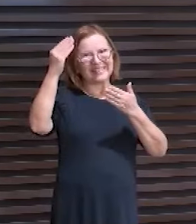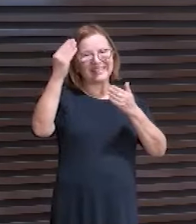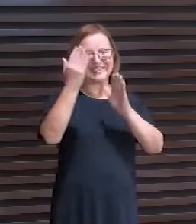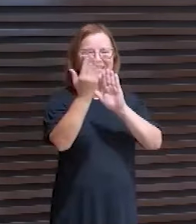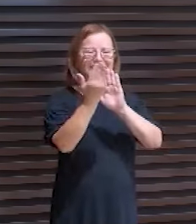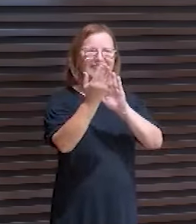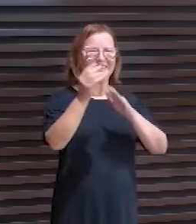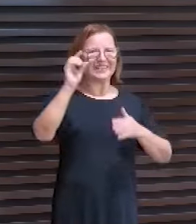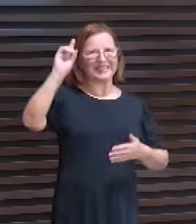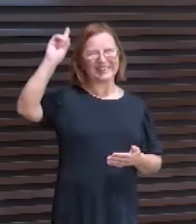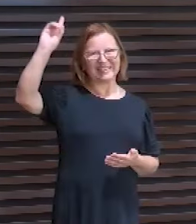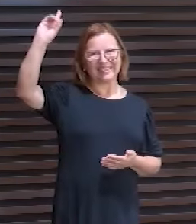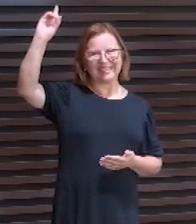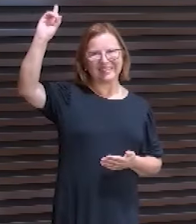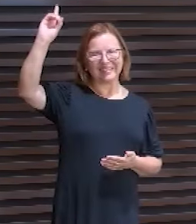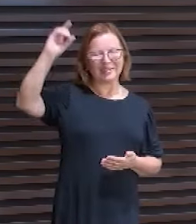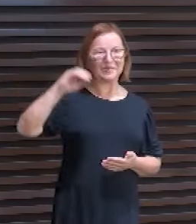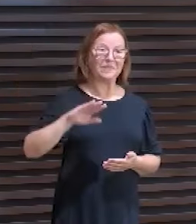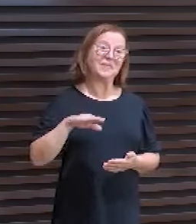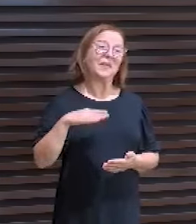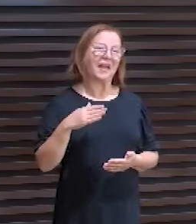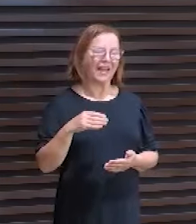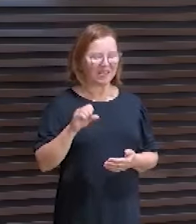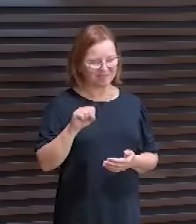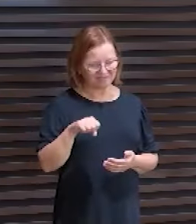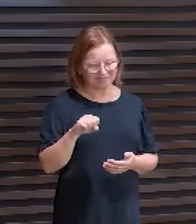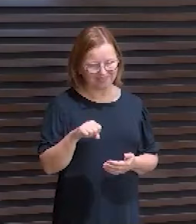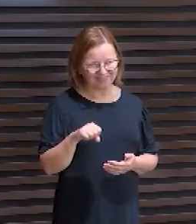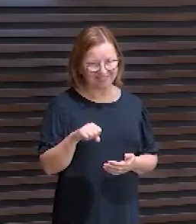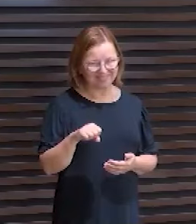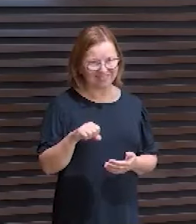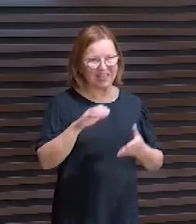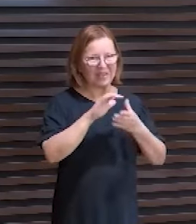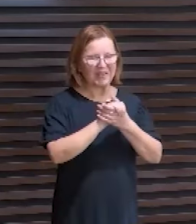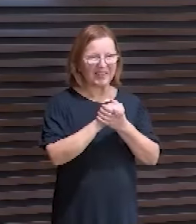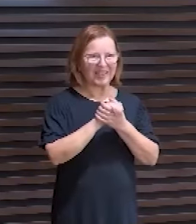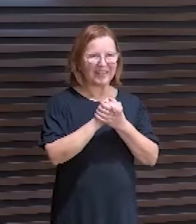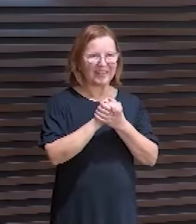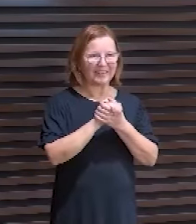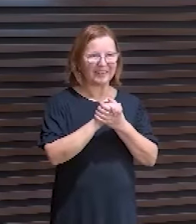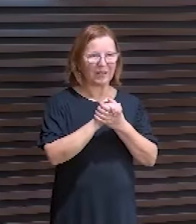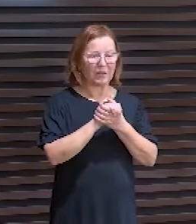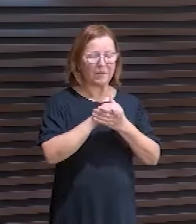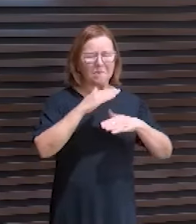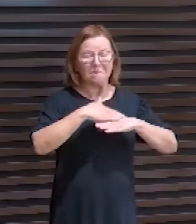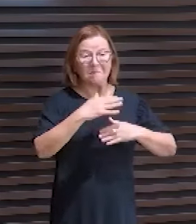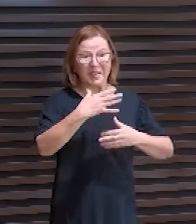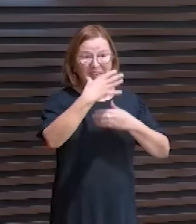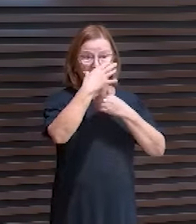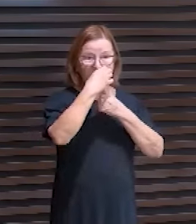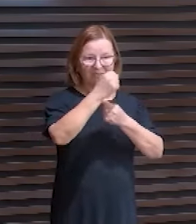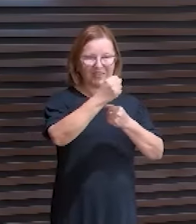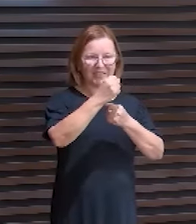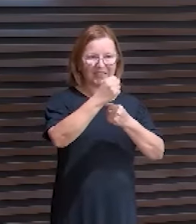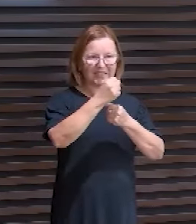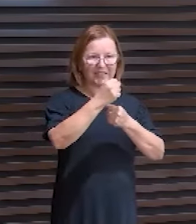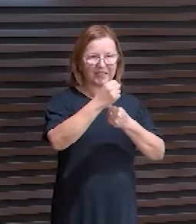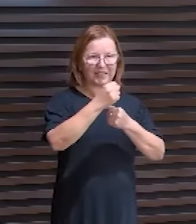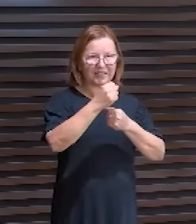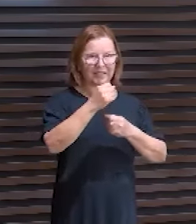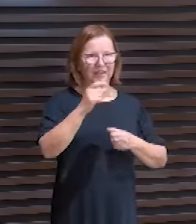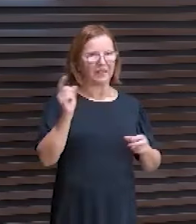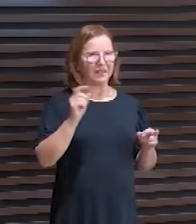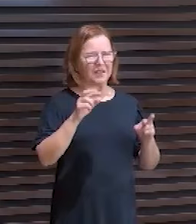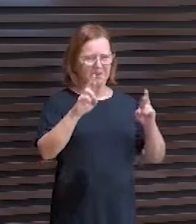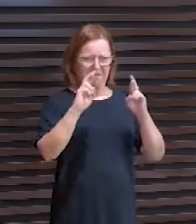de Deus e aí sim o casal fica mais fortalecido mas não na expectativa de que